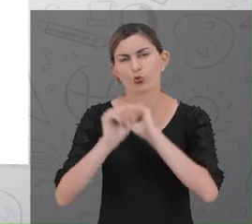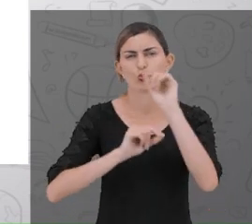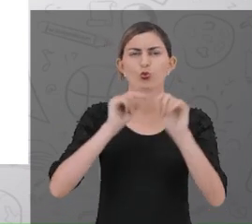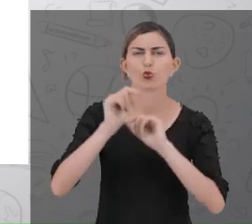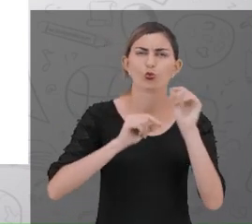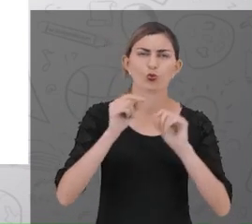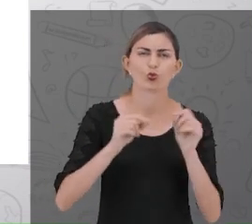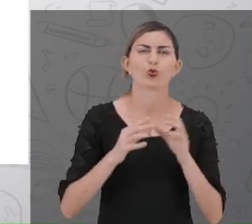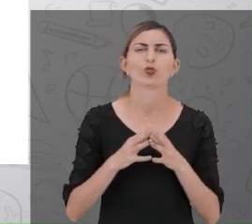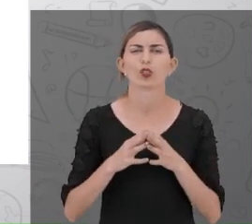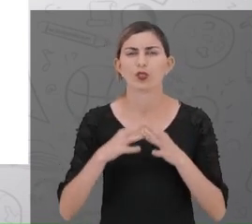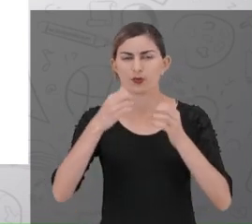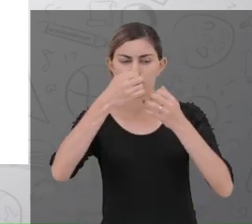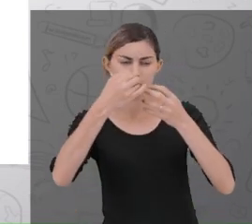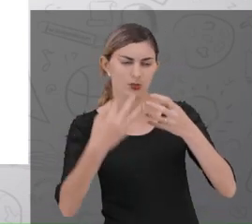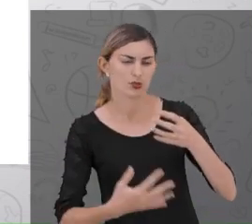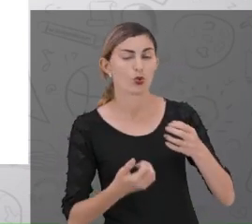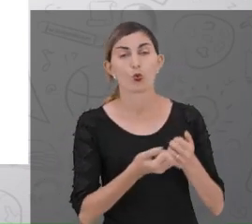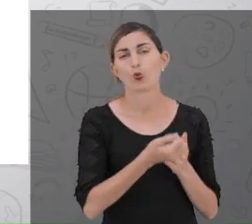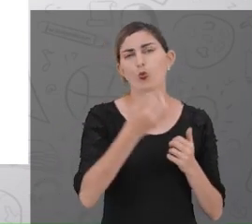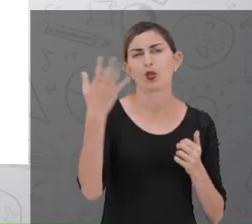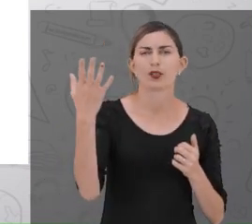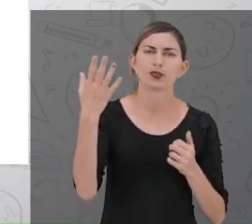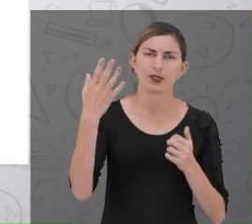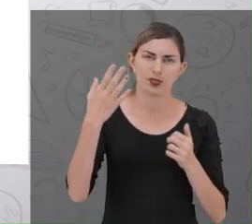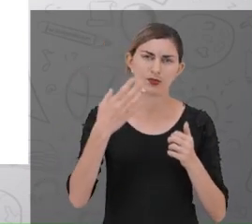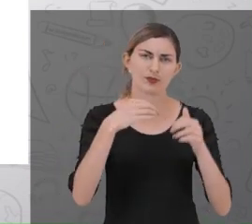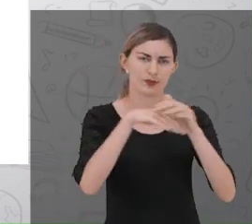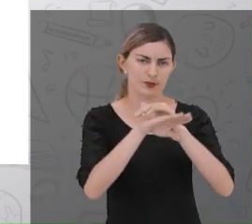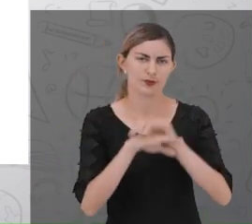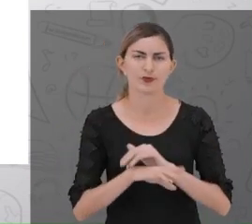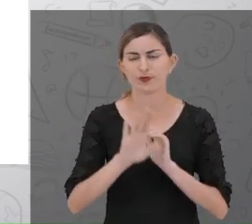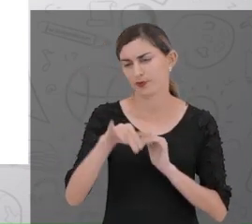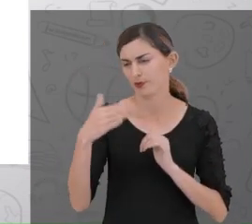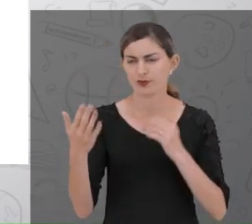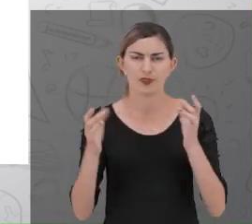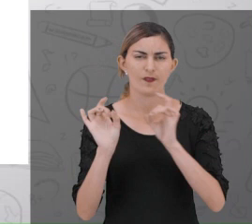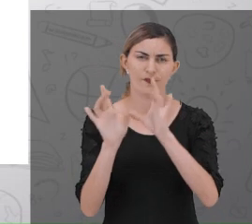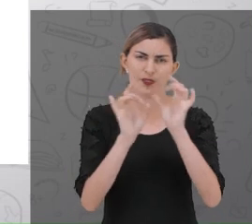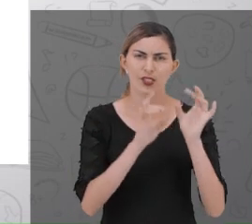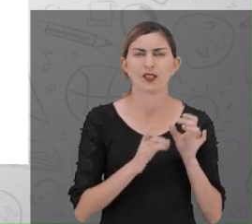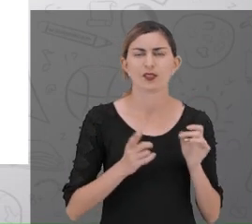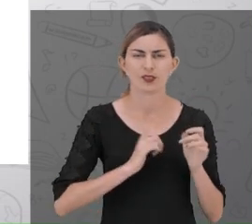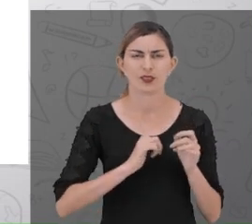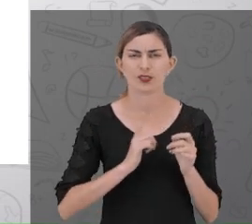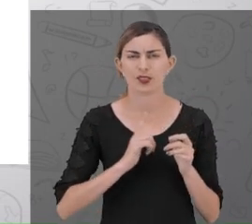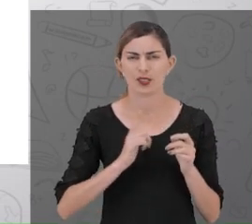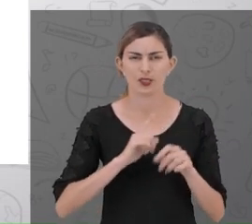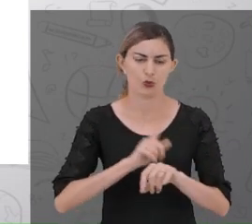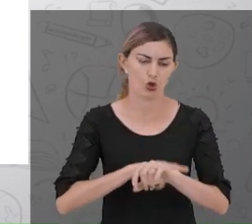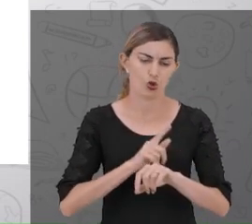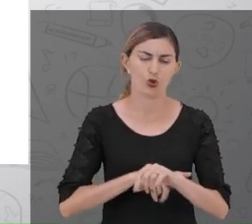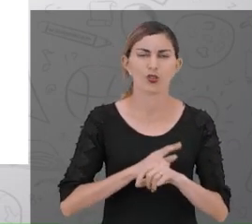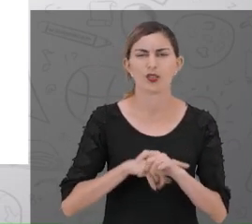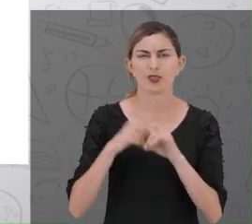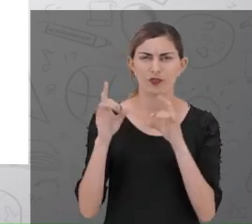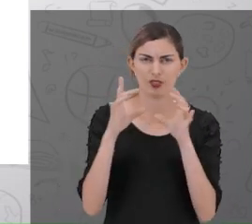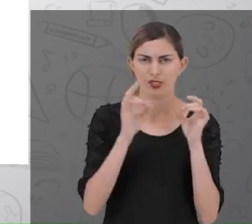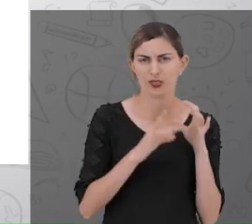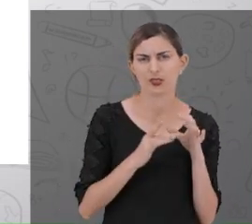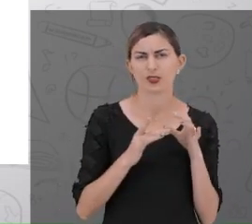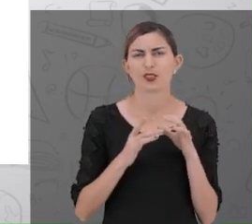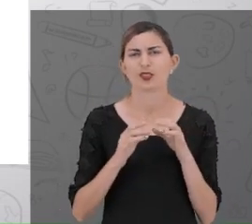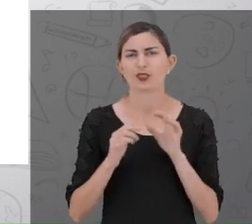produto, que são ID produto, descrição e quantidade de estoque. Do lado da venda, nós temos a data-hora